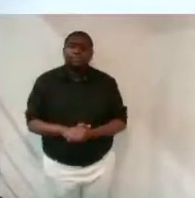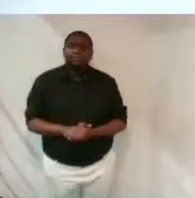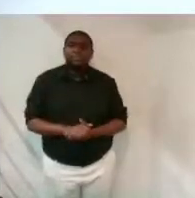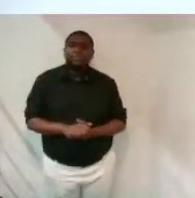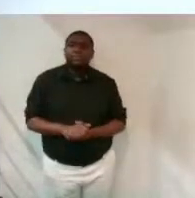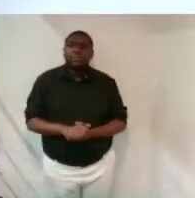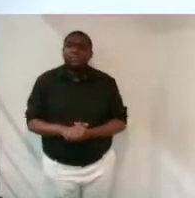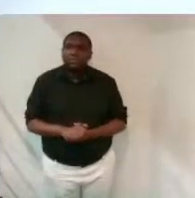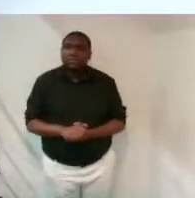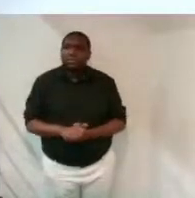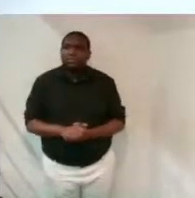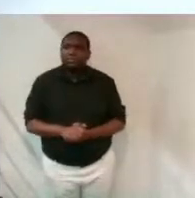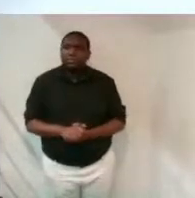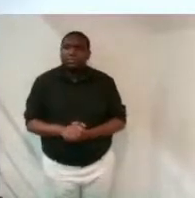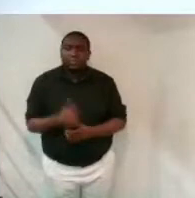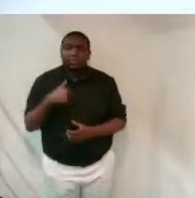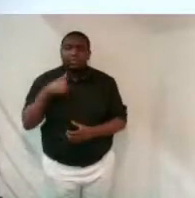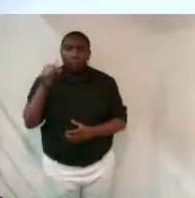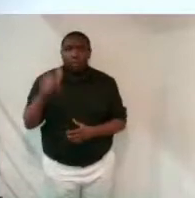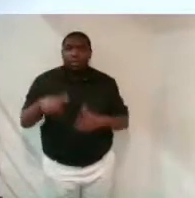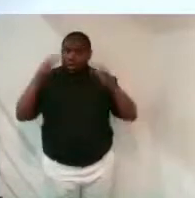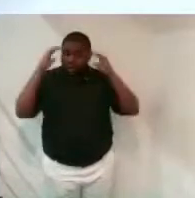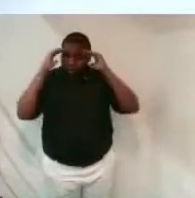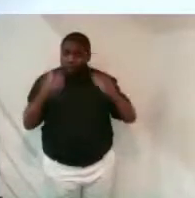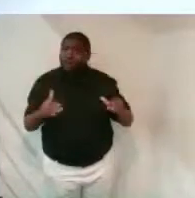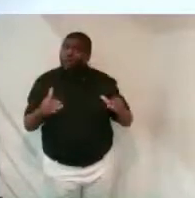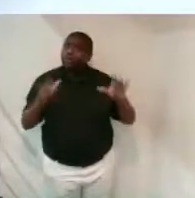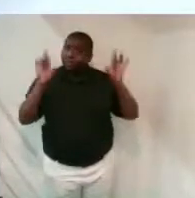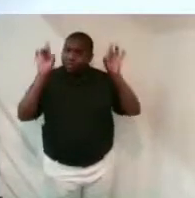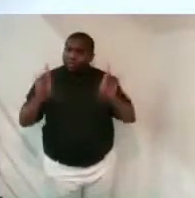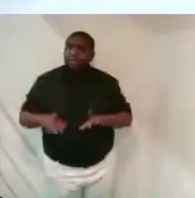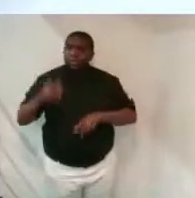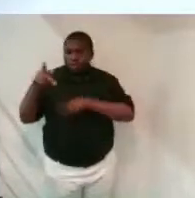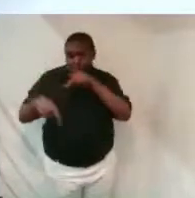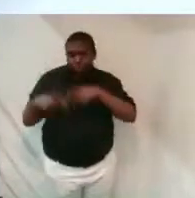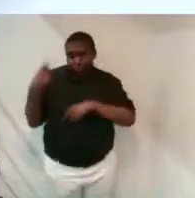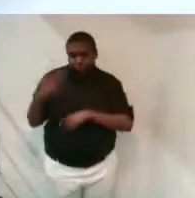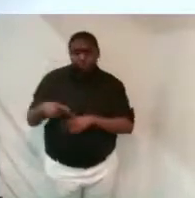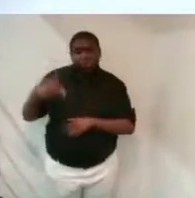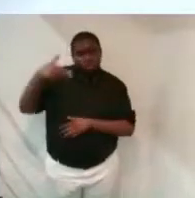começar a fala, meu profundo respeito e admiração pelo povo nordestino.